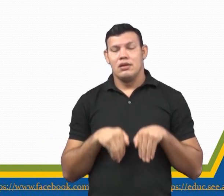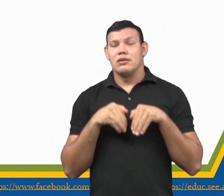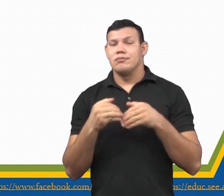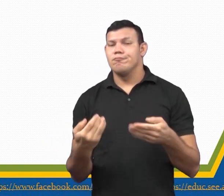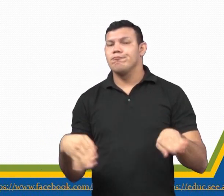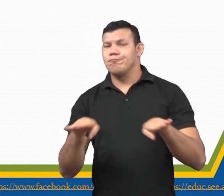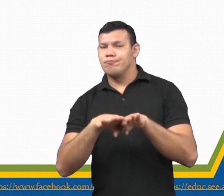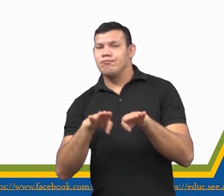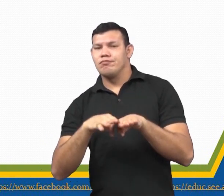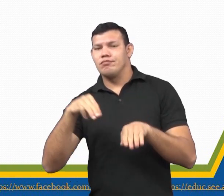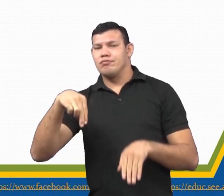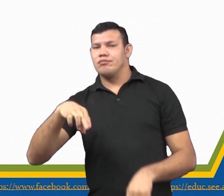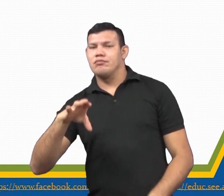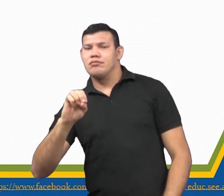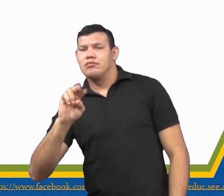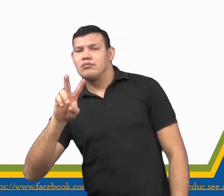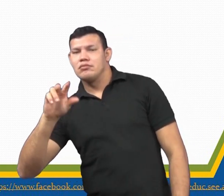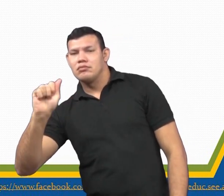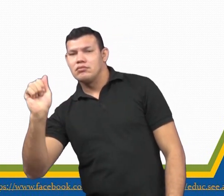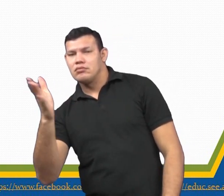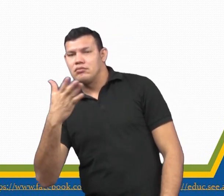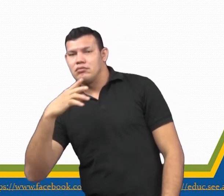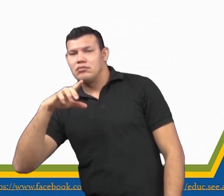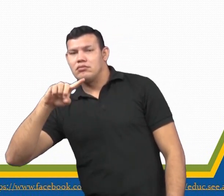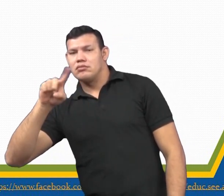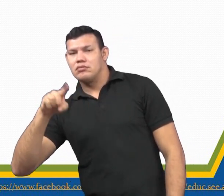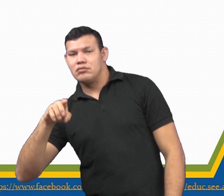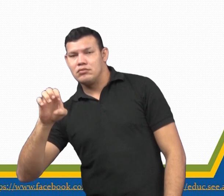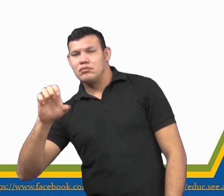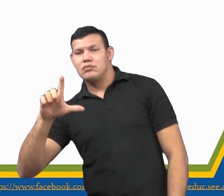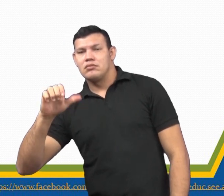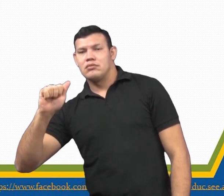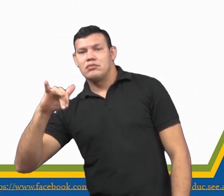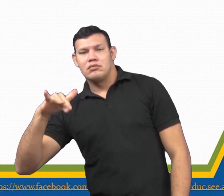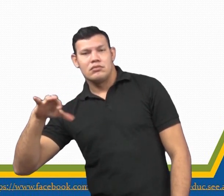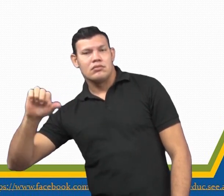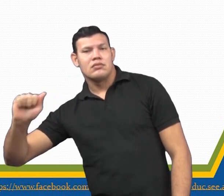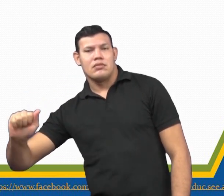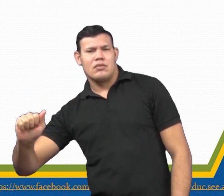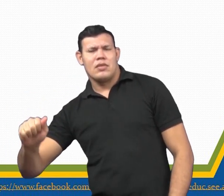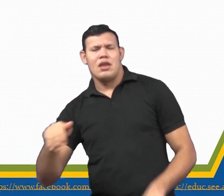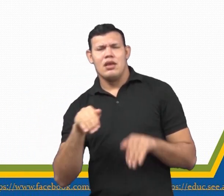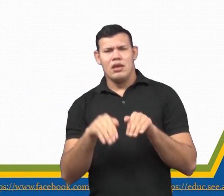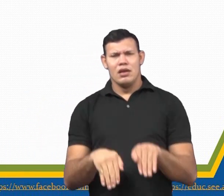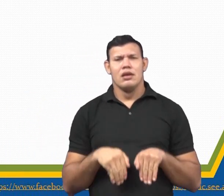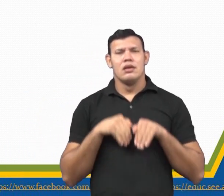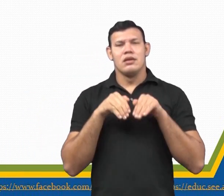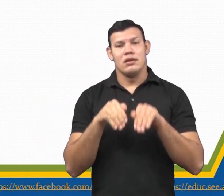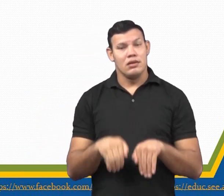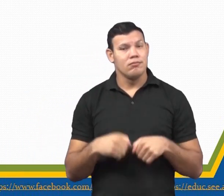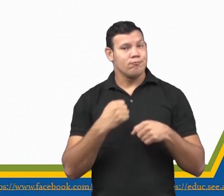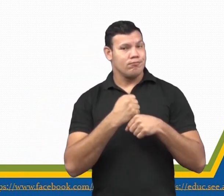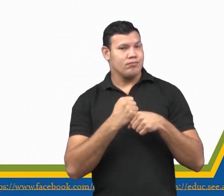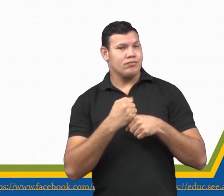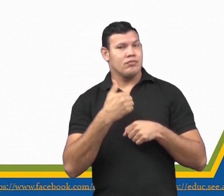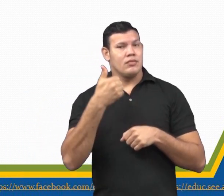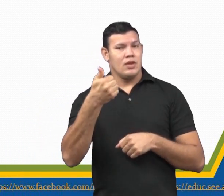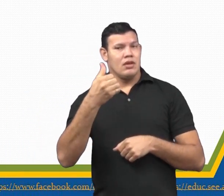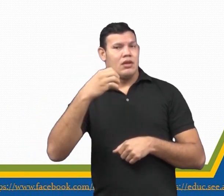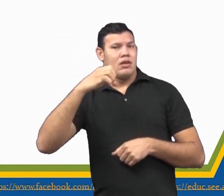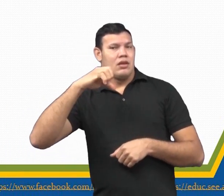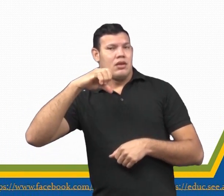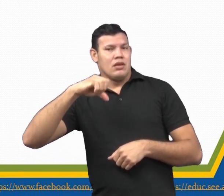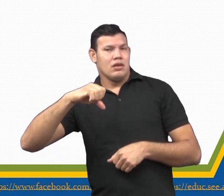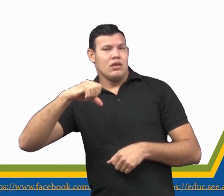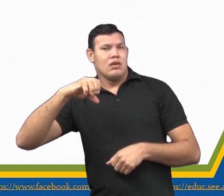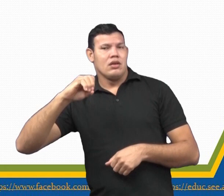Zelândia. Quanto à descolonização, a Austrália ela aconteceu em 1901 e a Nova Zelândia